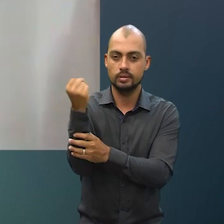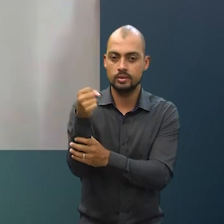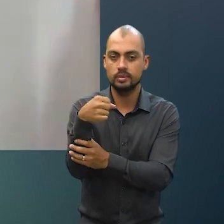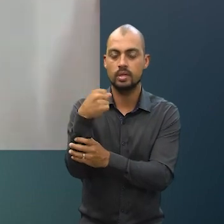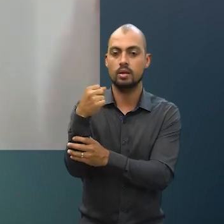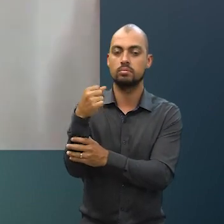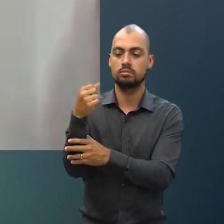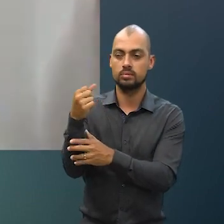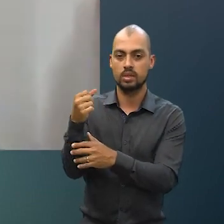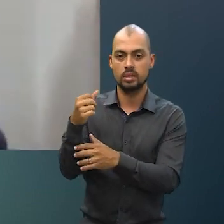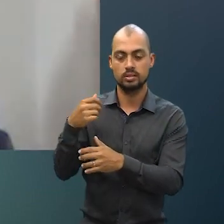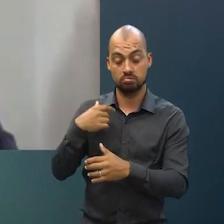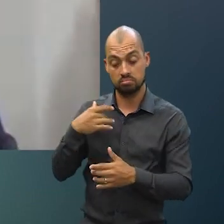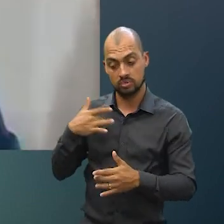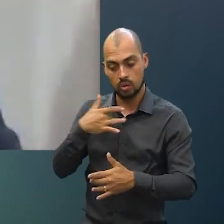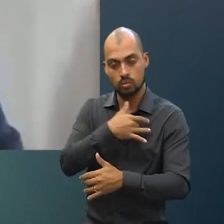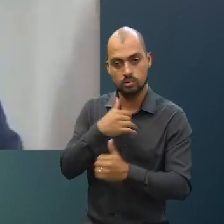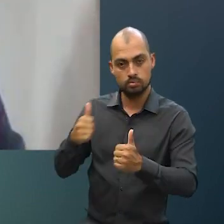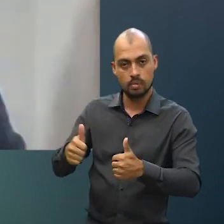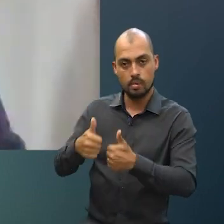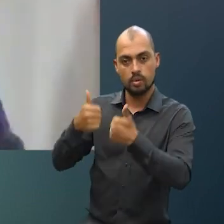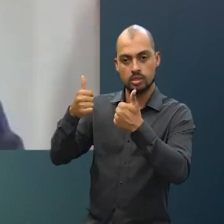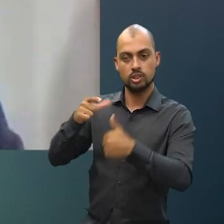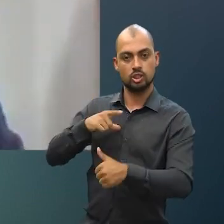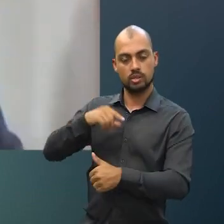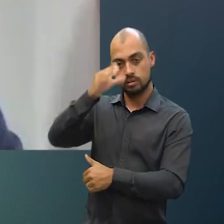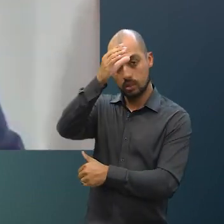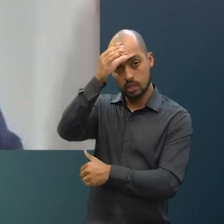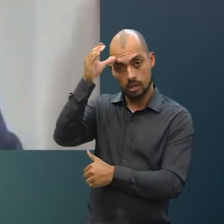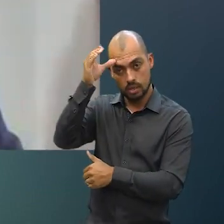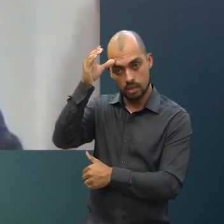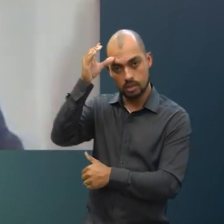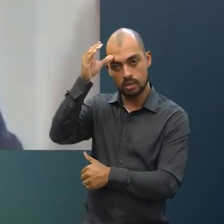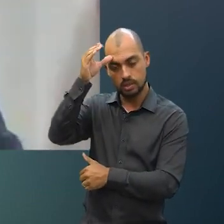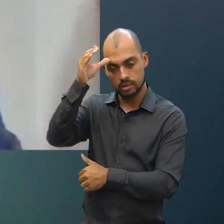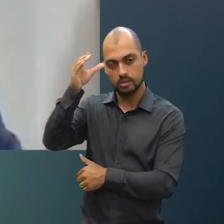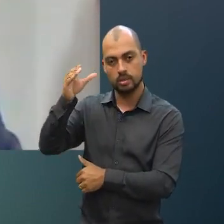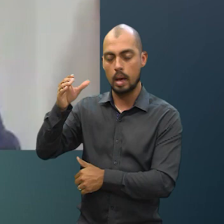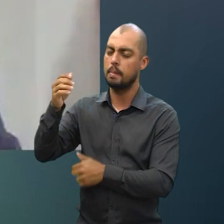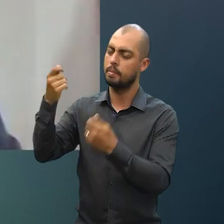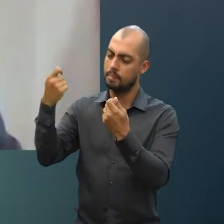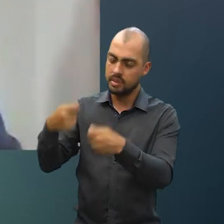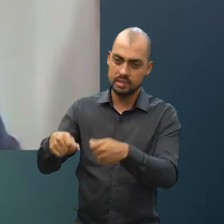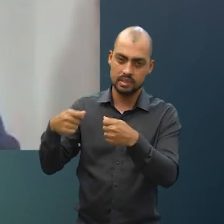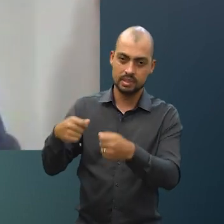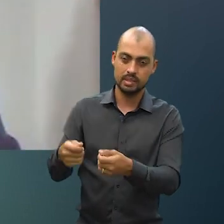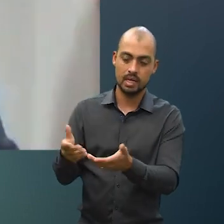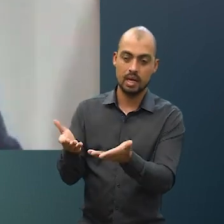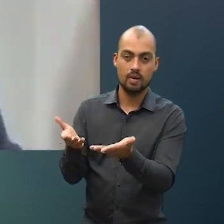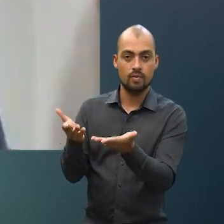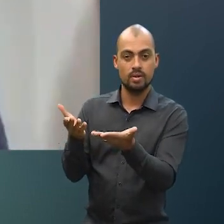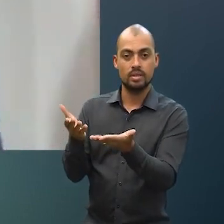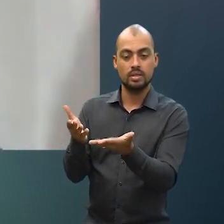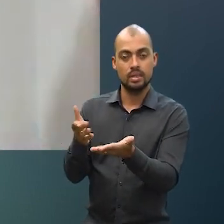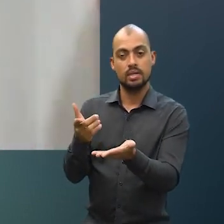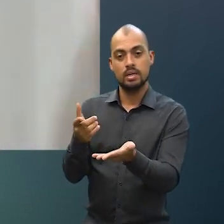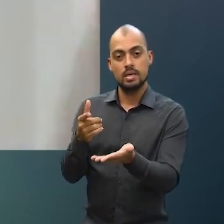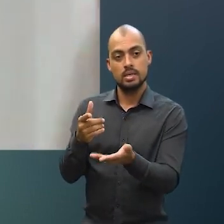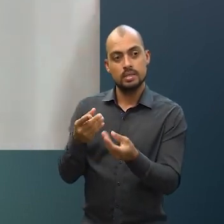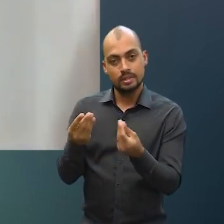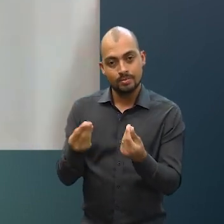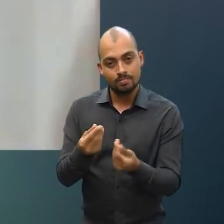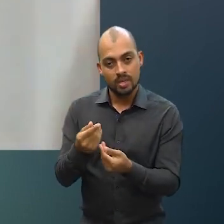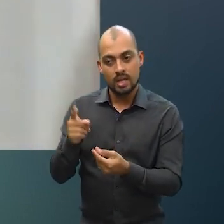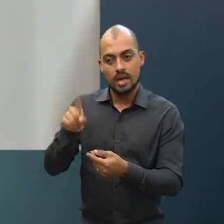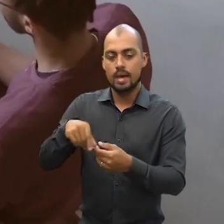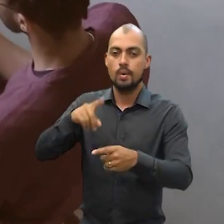coisa. Então, eram típicos clientes que eles tinham uma necessidade, né? E que para eles aquilo era